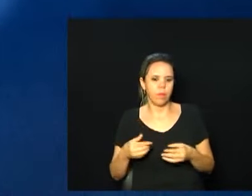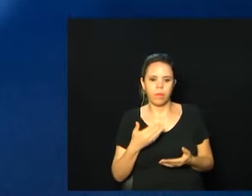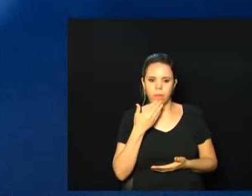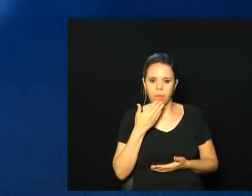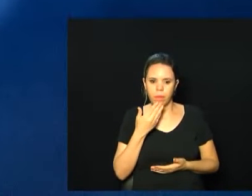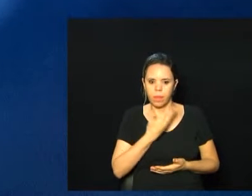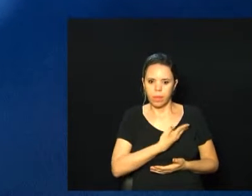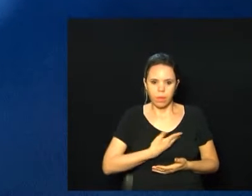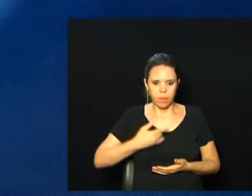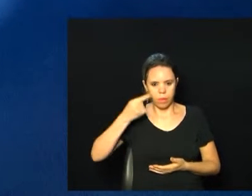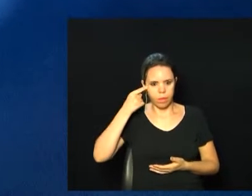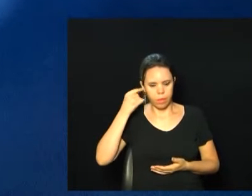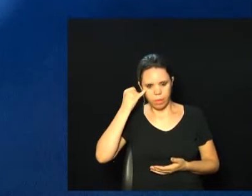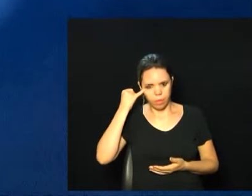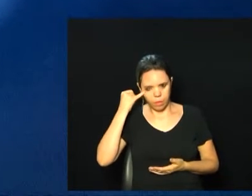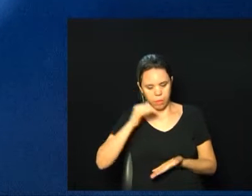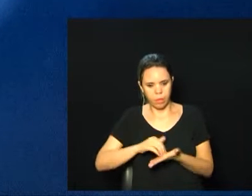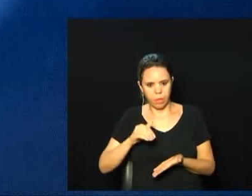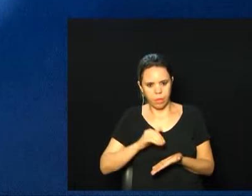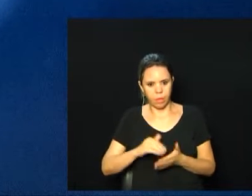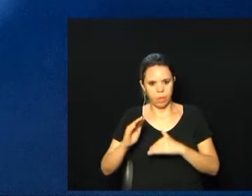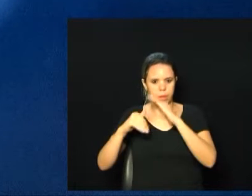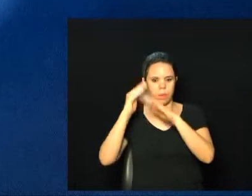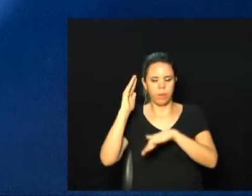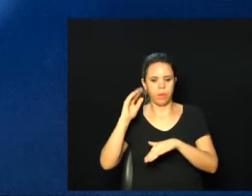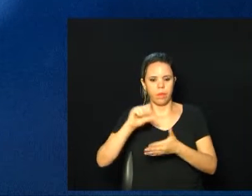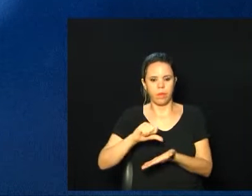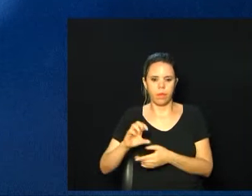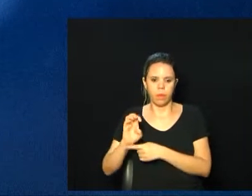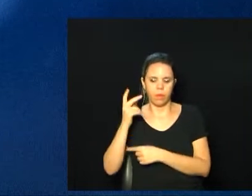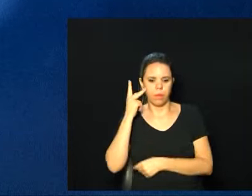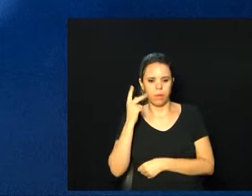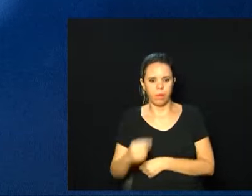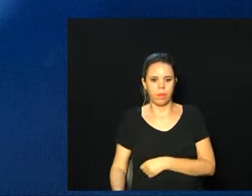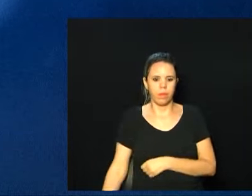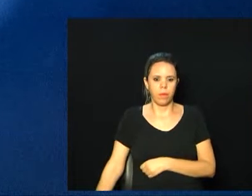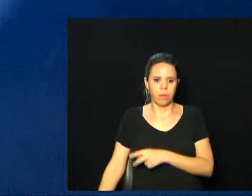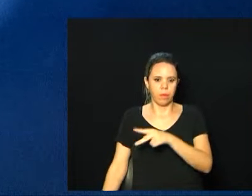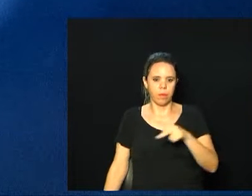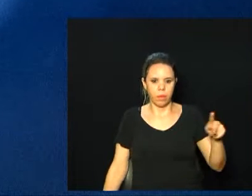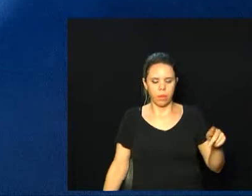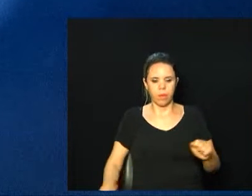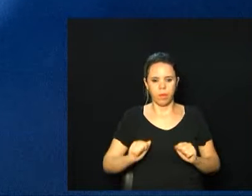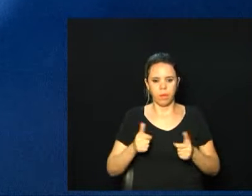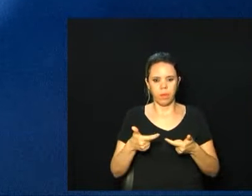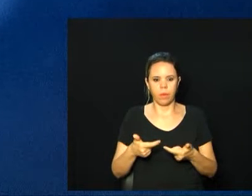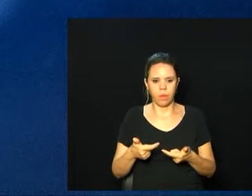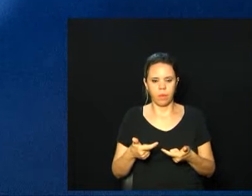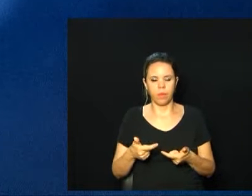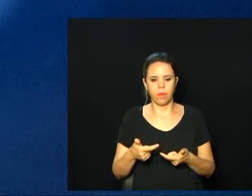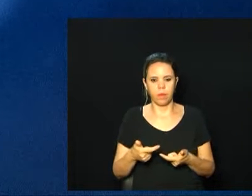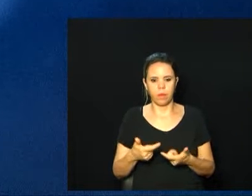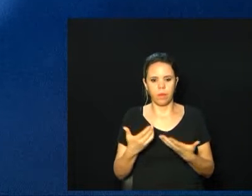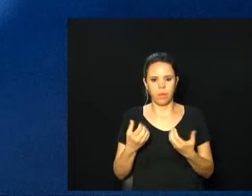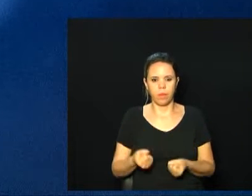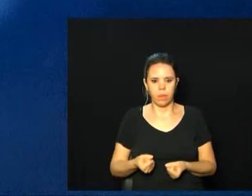ao governador, ao secretário de Desenvolvimento Regional do Estado de São Paulo e ao presidente da Alesp para que